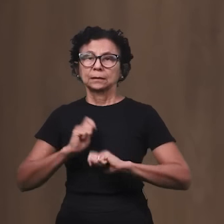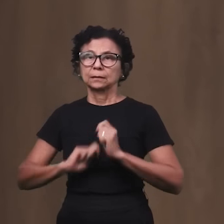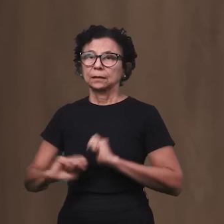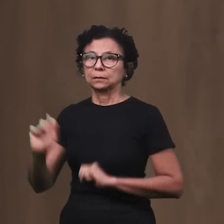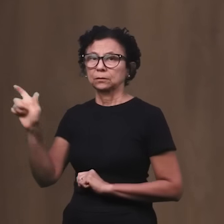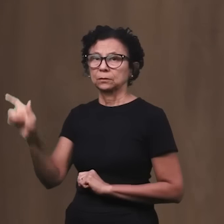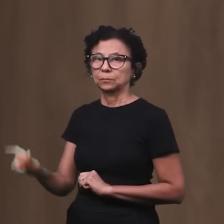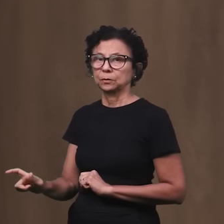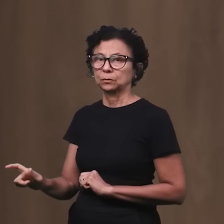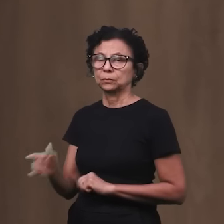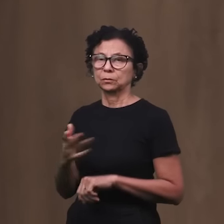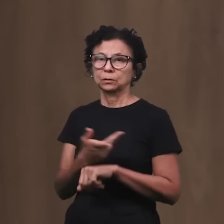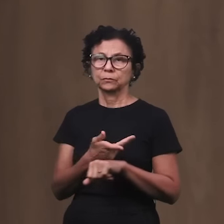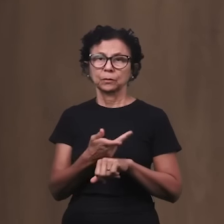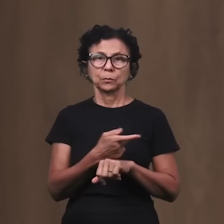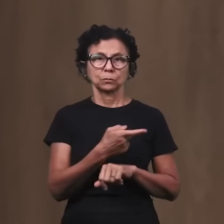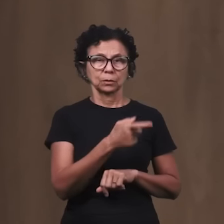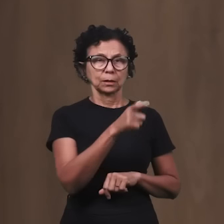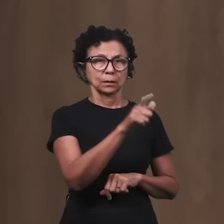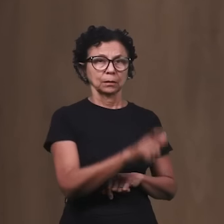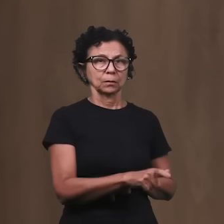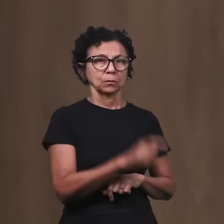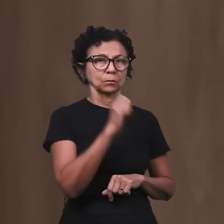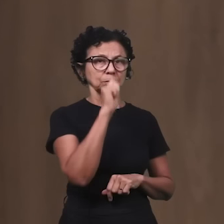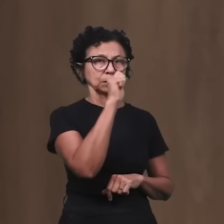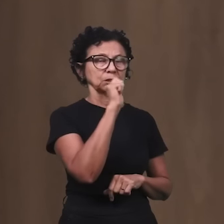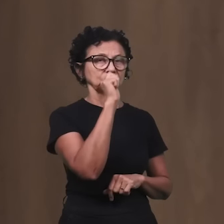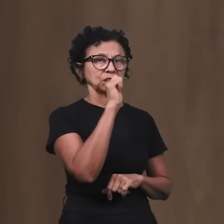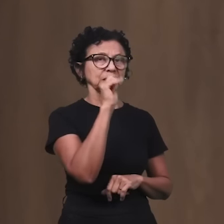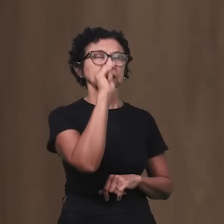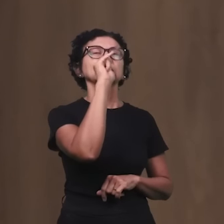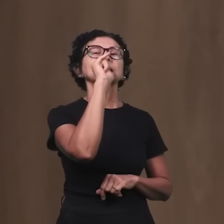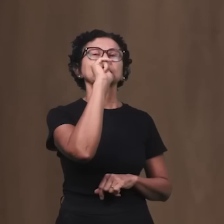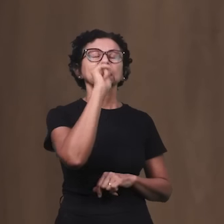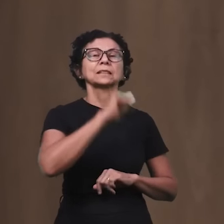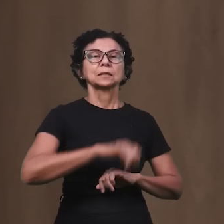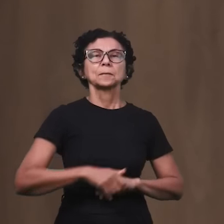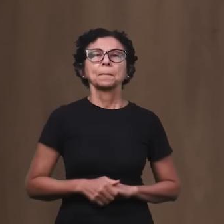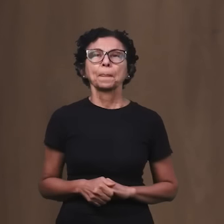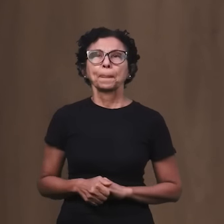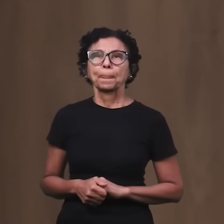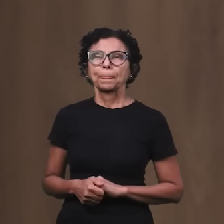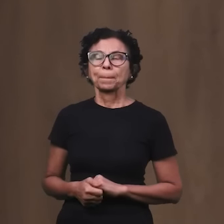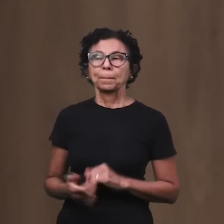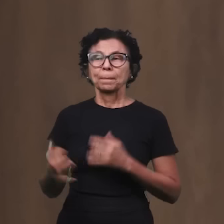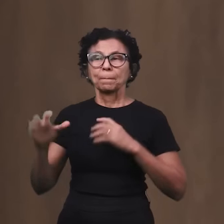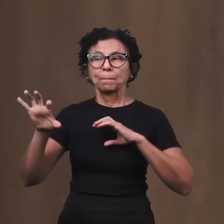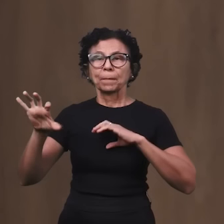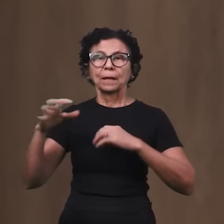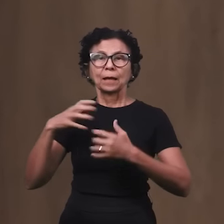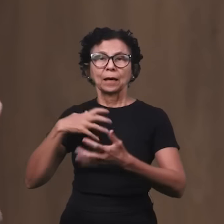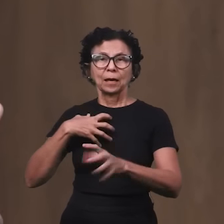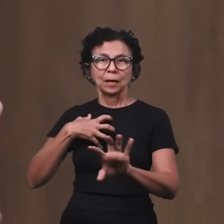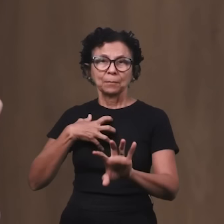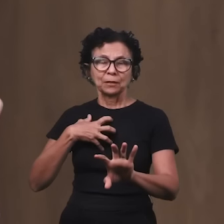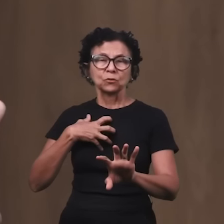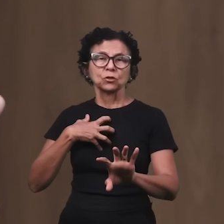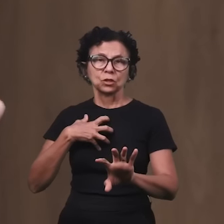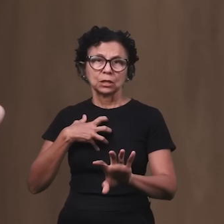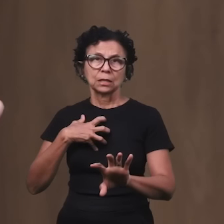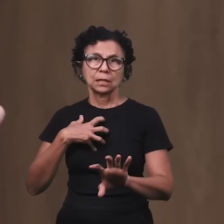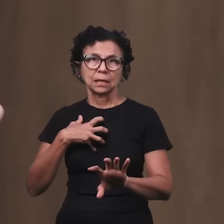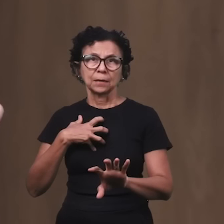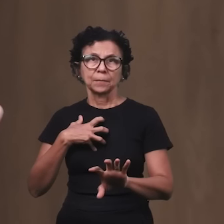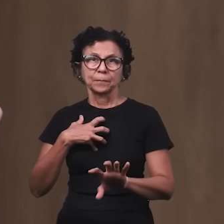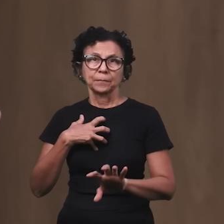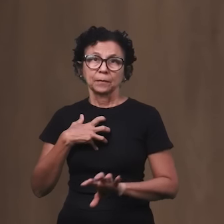paciente. É você ter empatia e você conseguir atender um paciente com